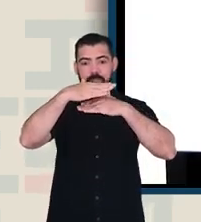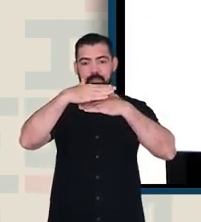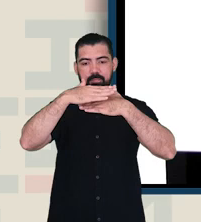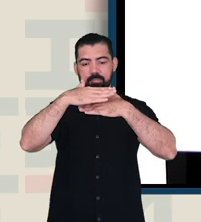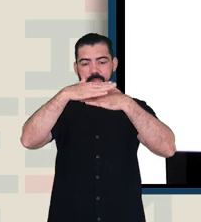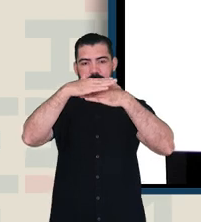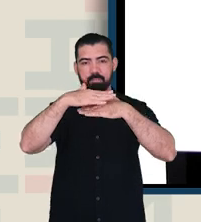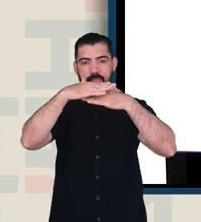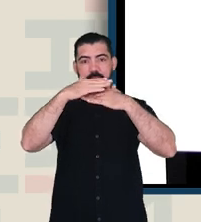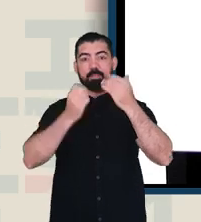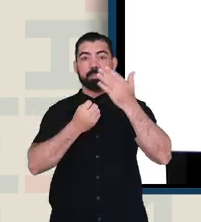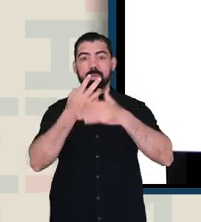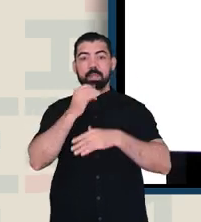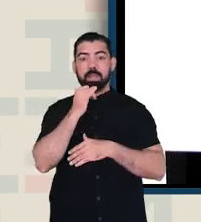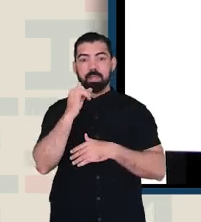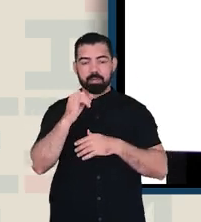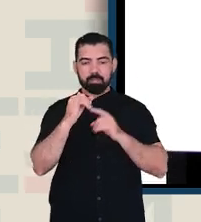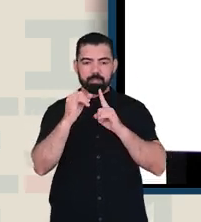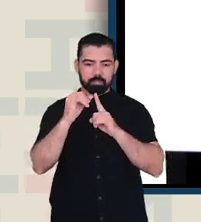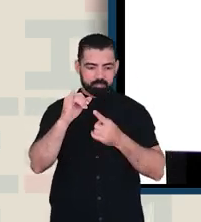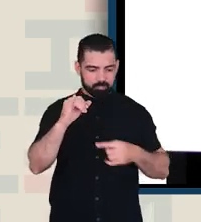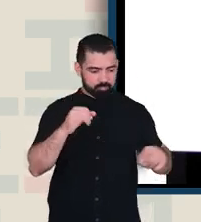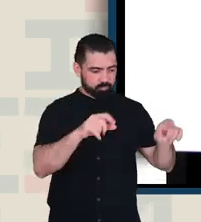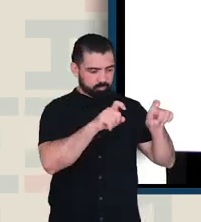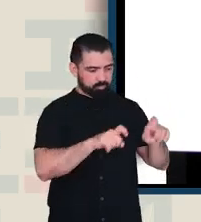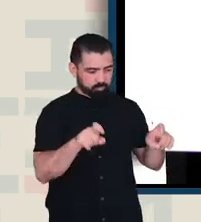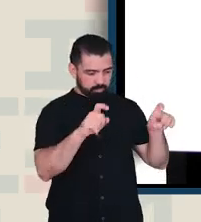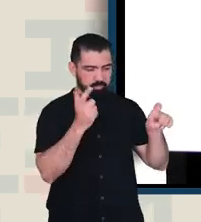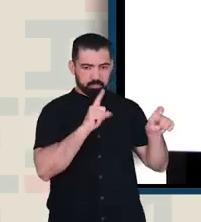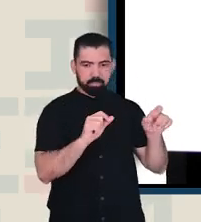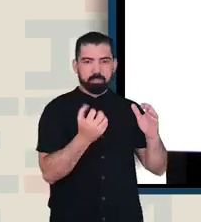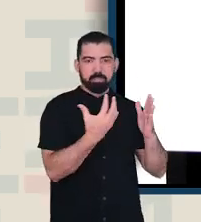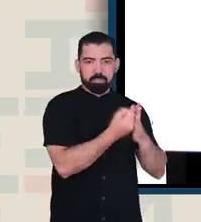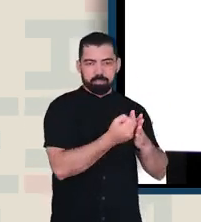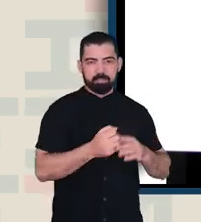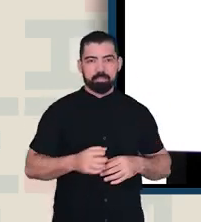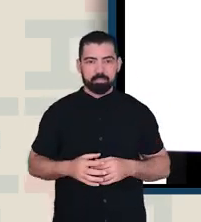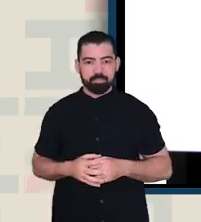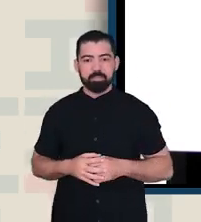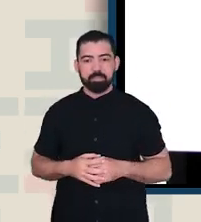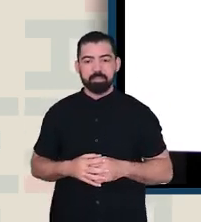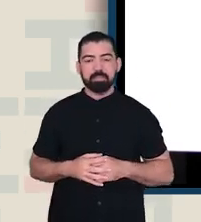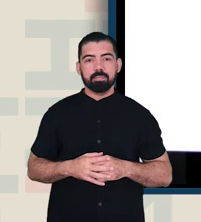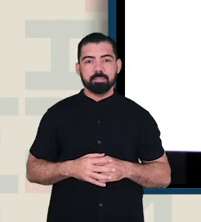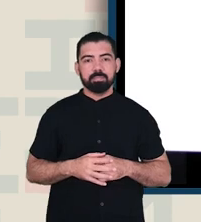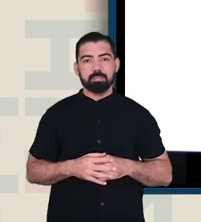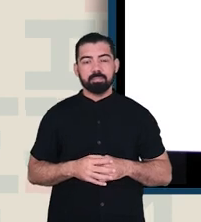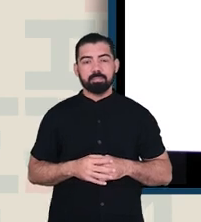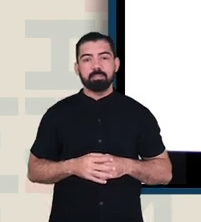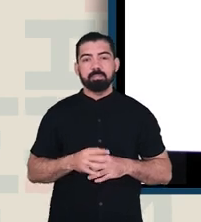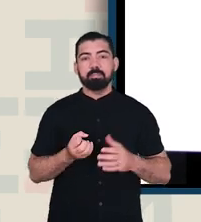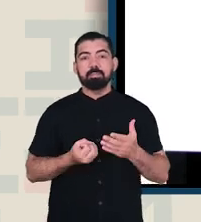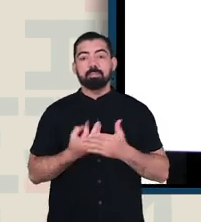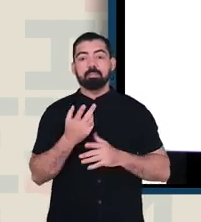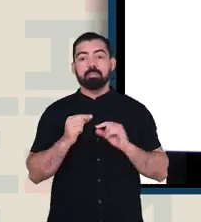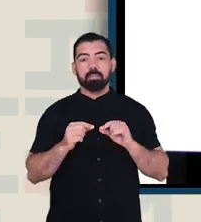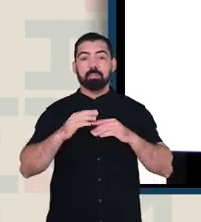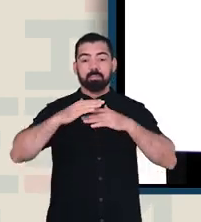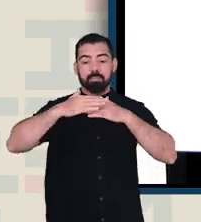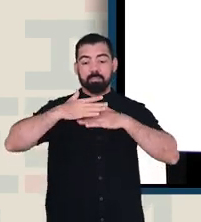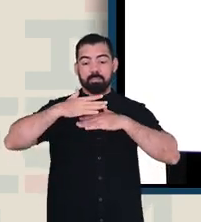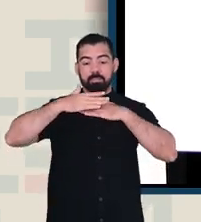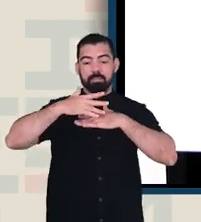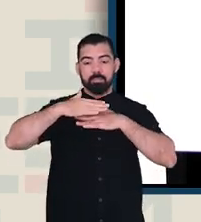e as ondas, ou seja, o sinal, as ondas de ar, criariam uma